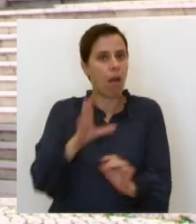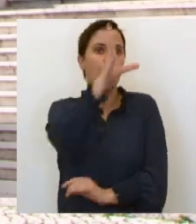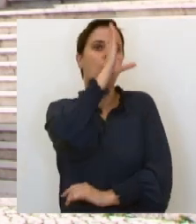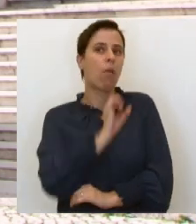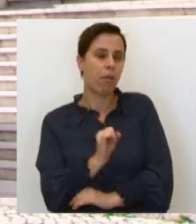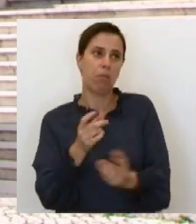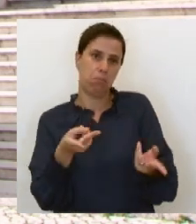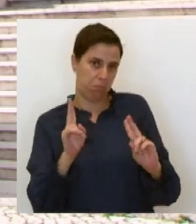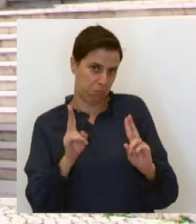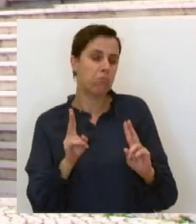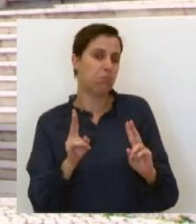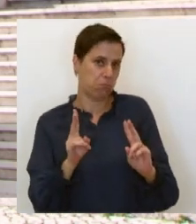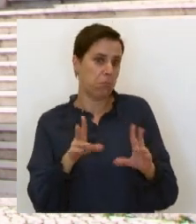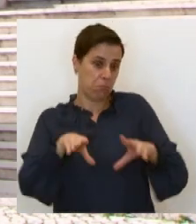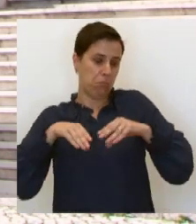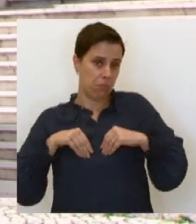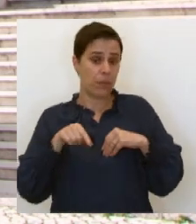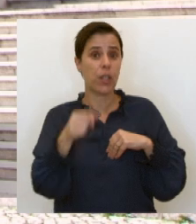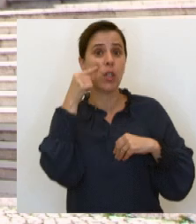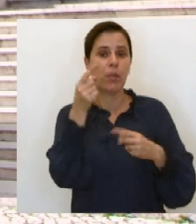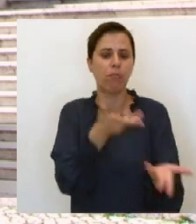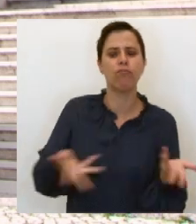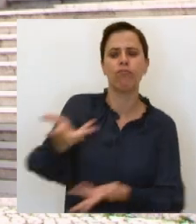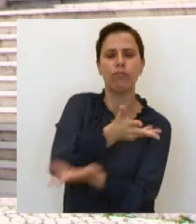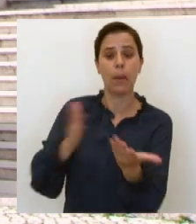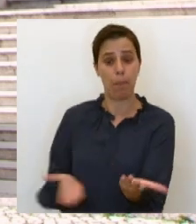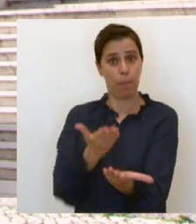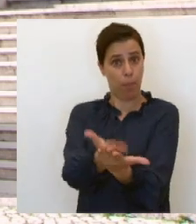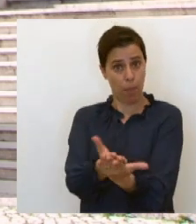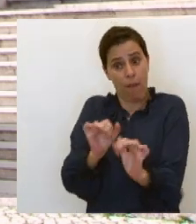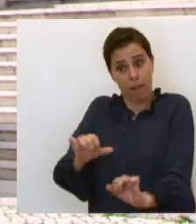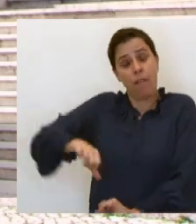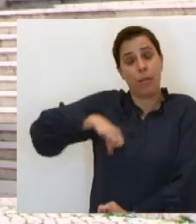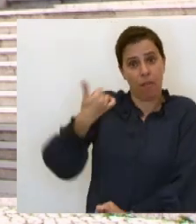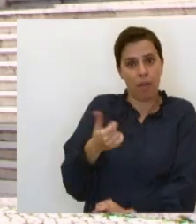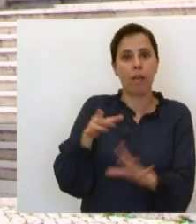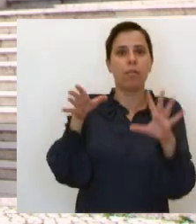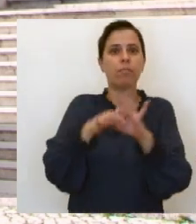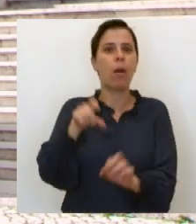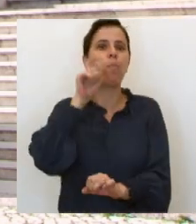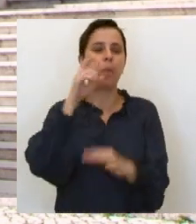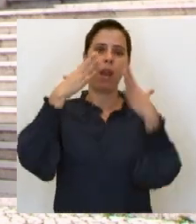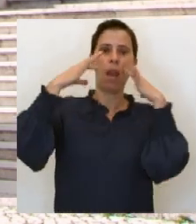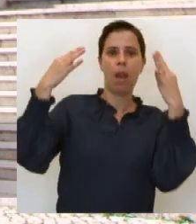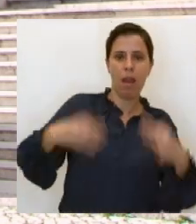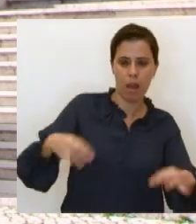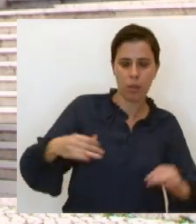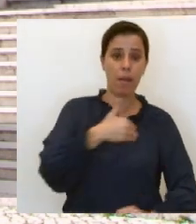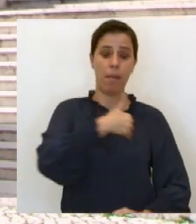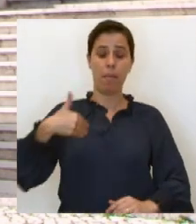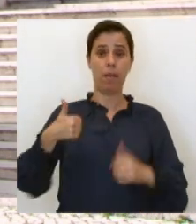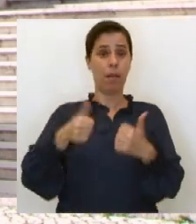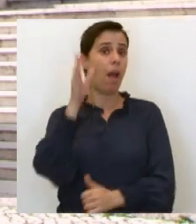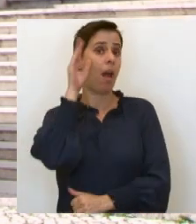que o Governo manifestou disponibilidade para acolher em sede de especialidade algumas propostas dos verdes, nomeadamente ao nível da conservação da natureza e